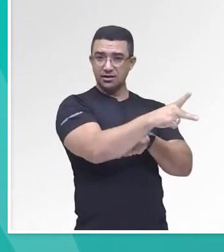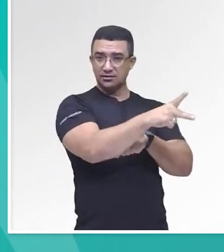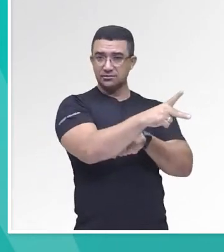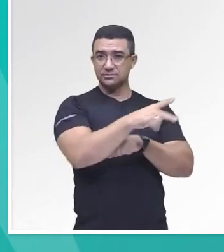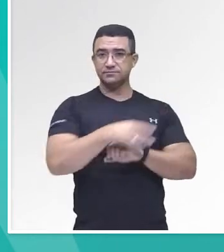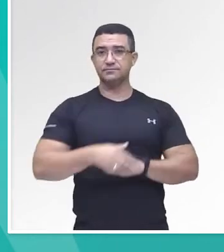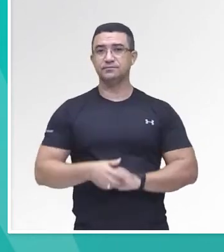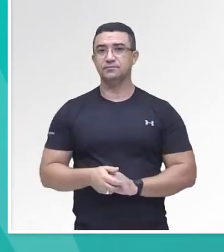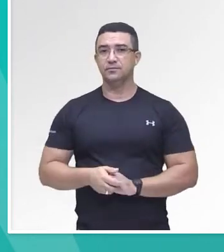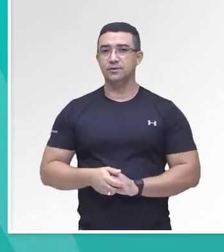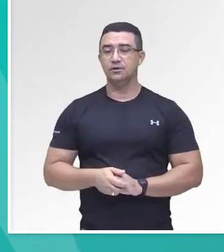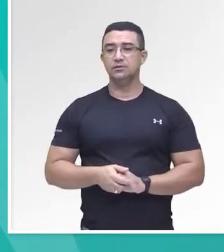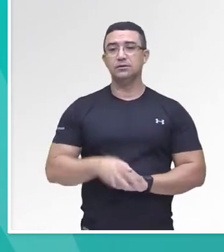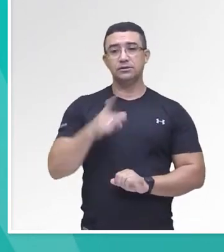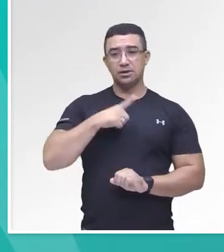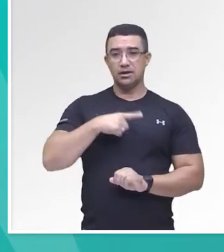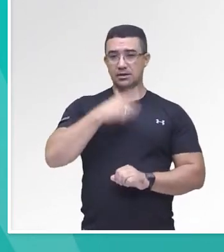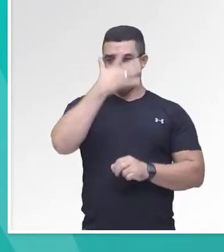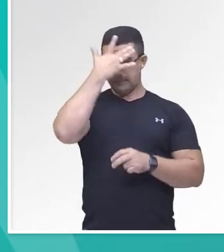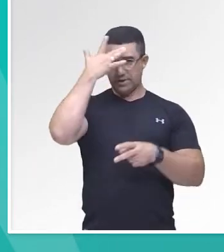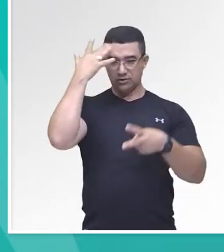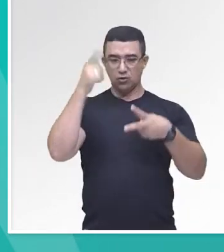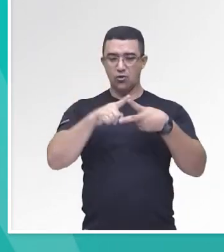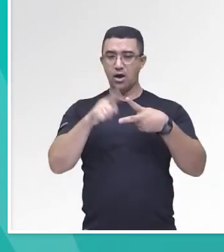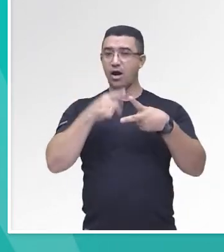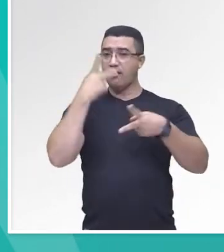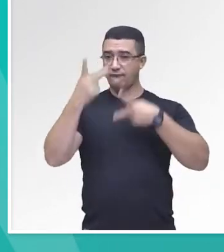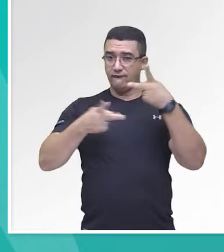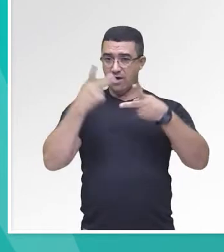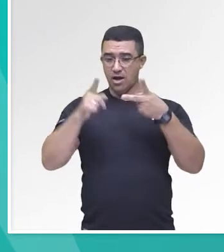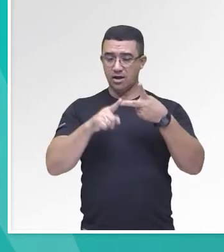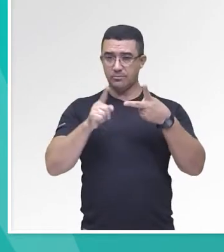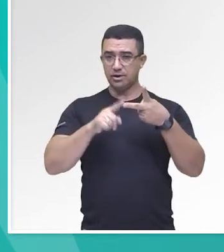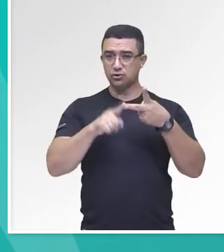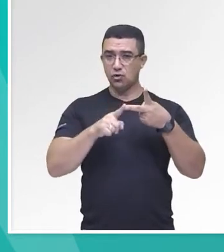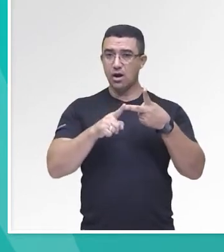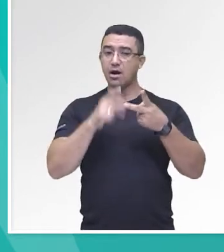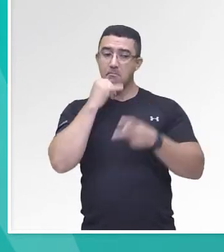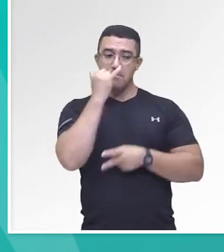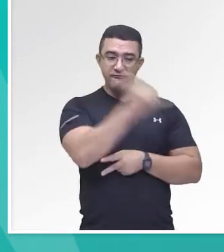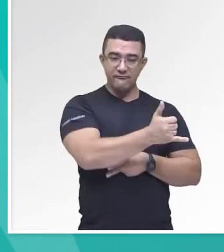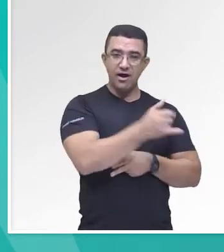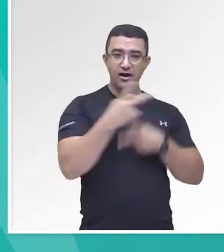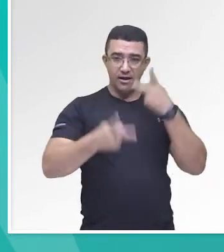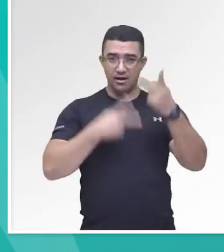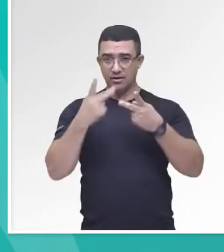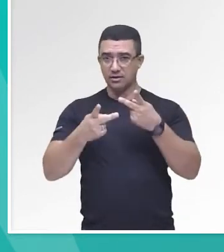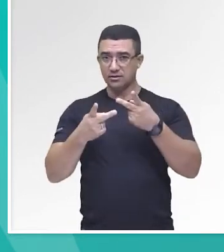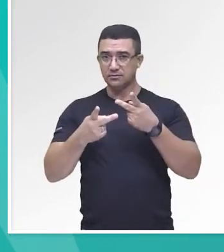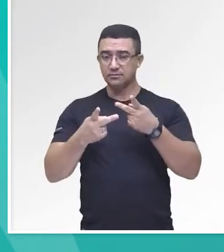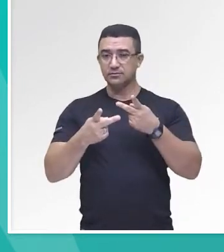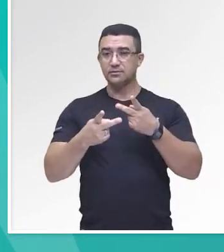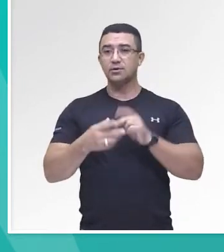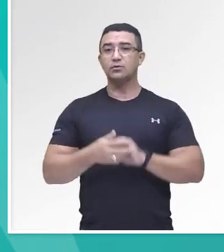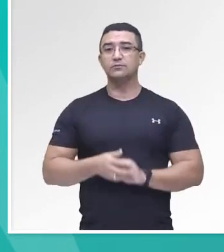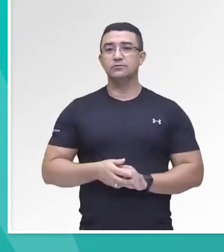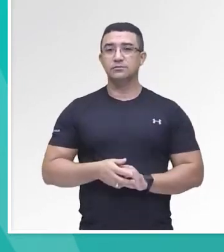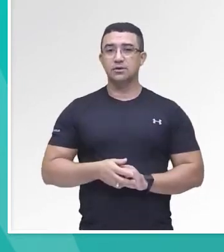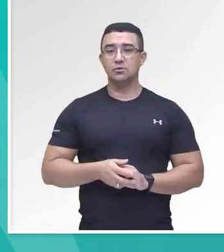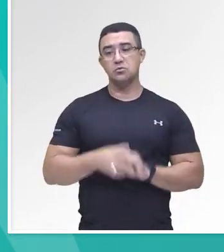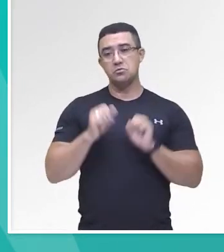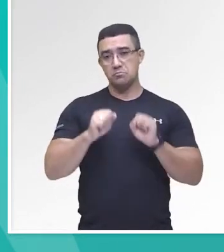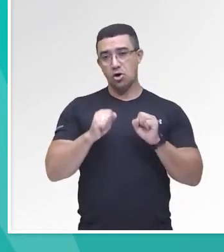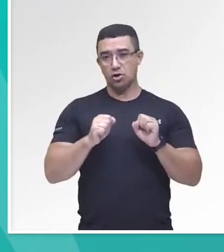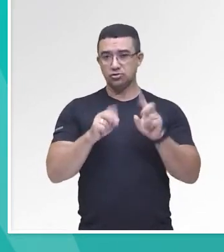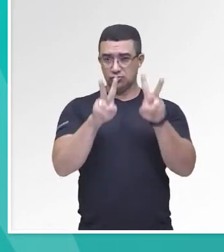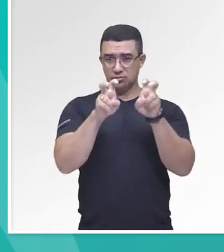né? A pessoa que fala, a pessoa com quem se fala e a pessoa de quem se fala. Então, em relação à pessoa de quem se fala, que pode ser o assunto,